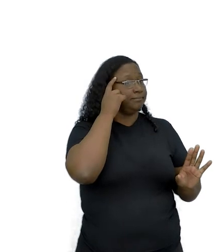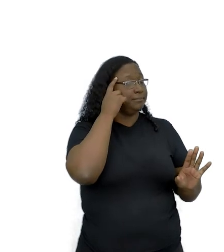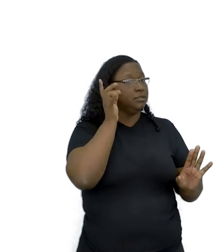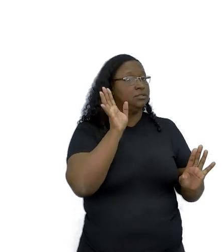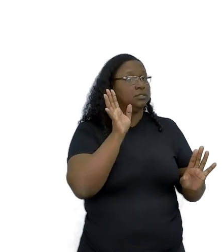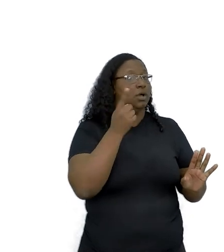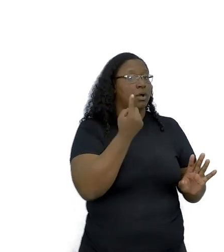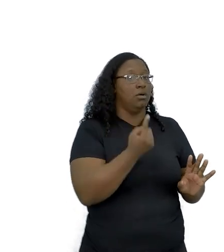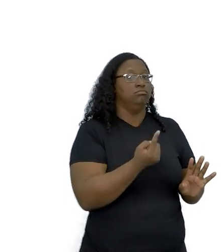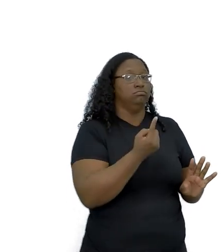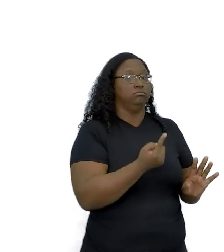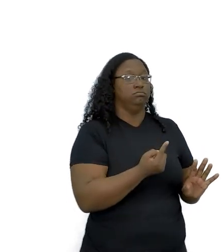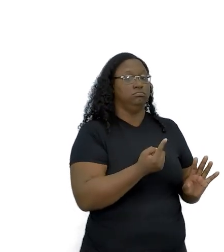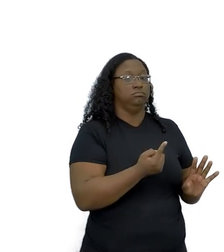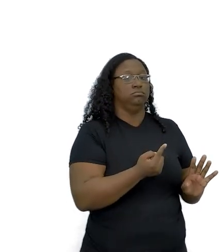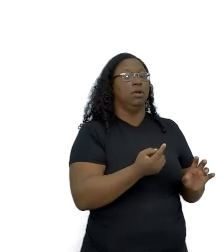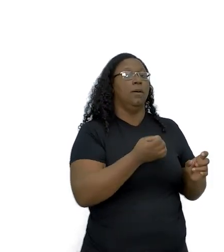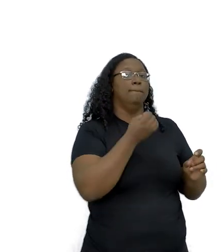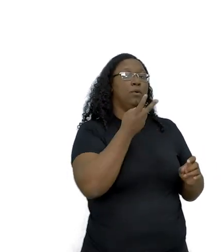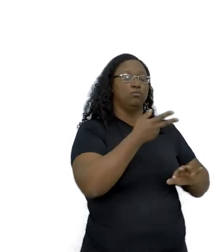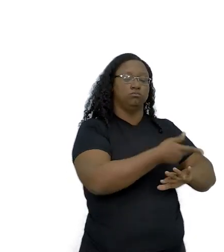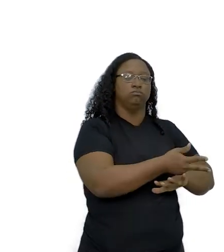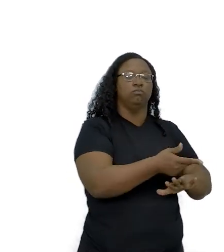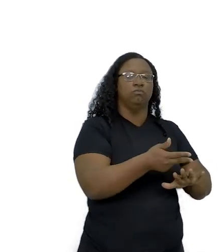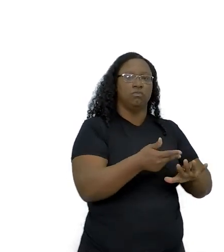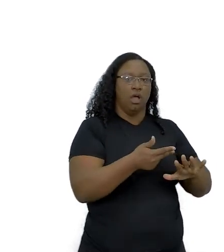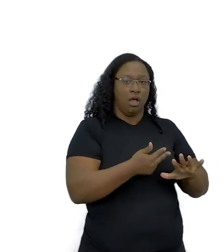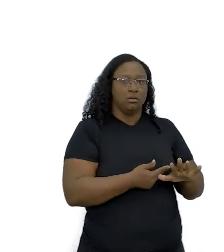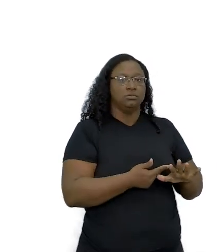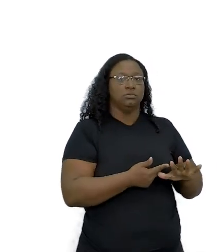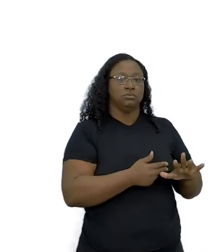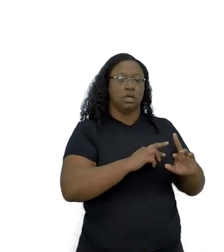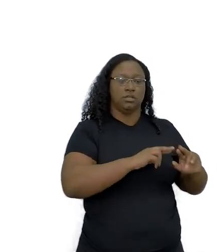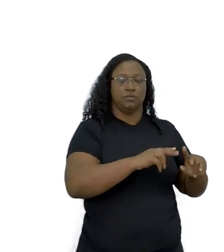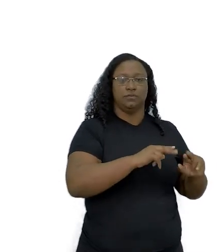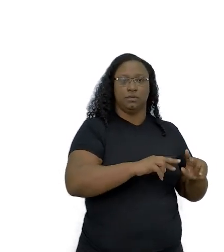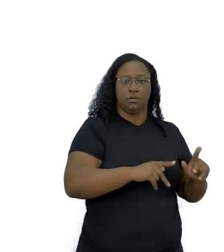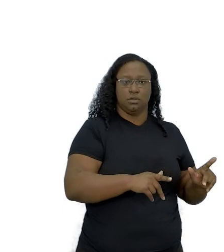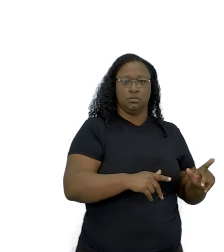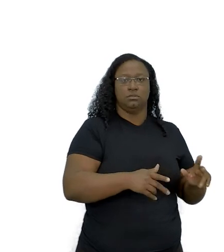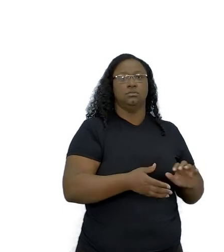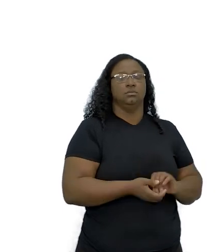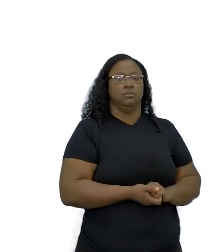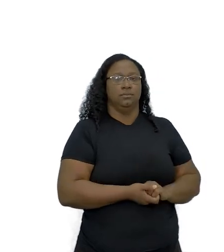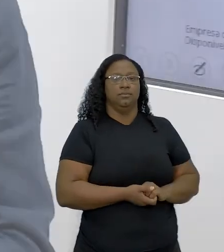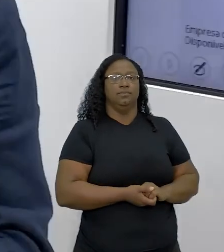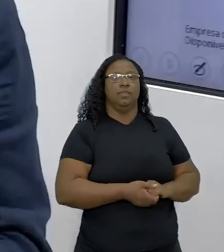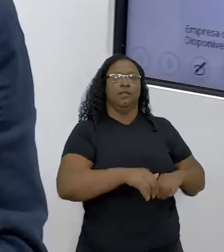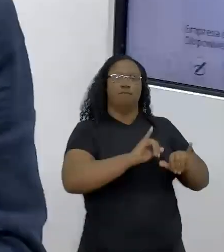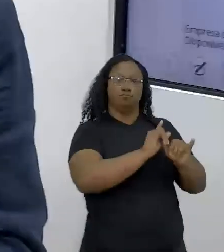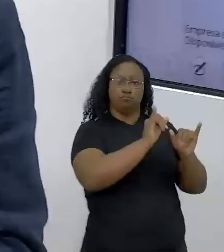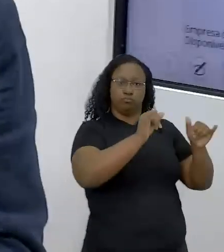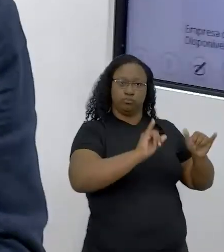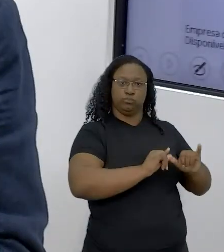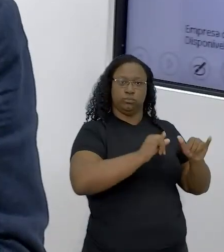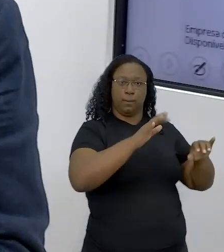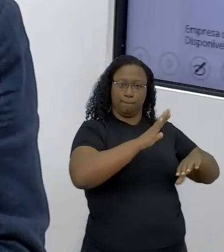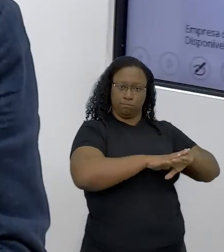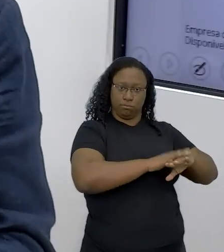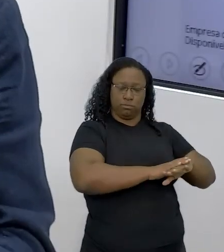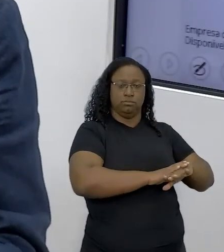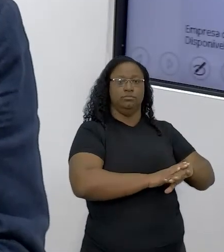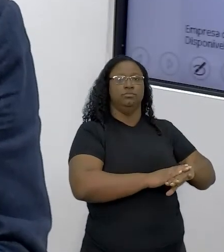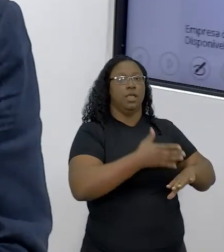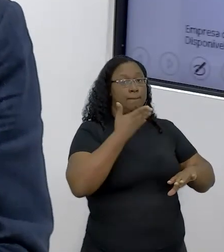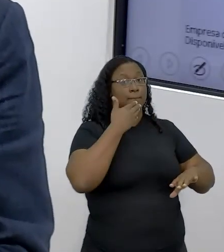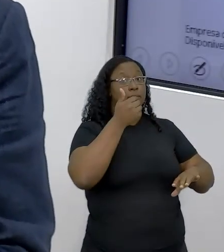matriz só. Então, se a gente diversificar e ter matrizes diferentes produzindo eletricidade, a gente tem